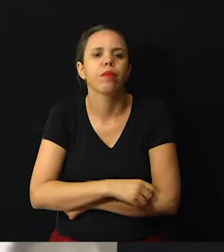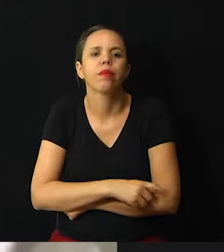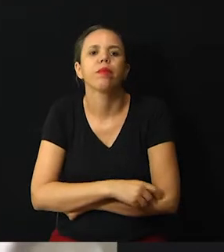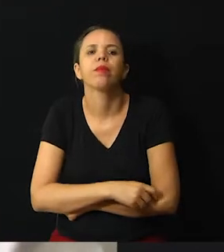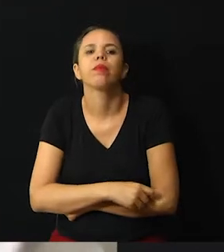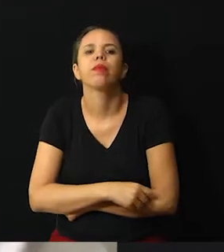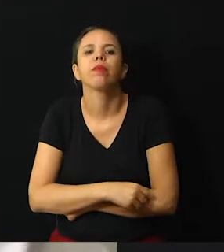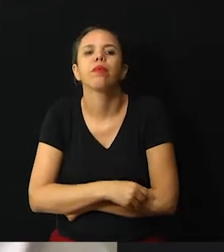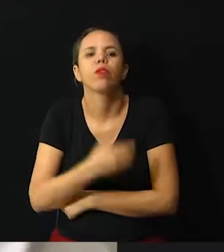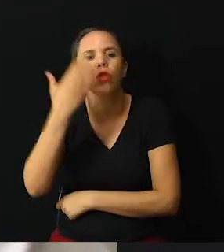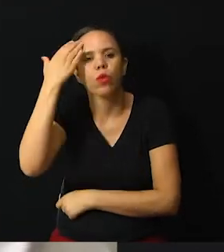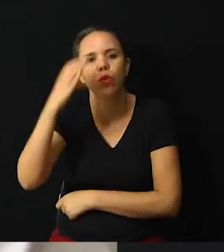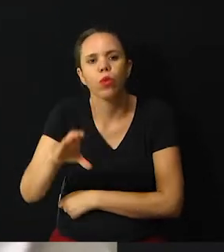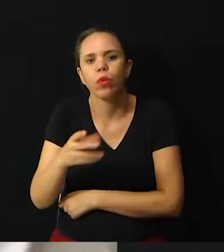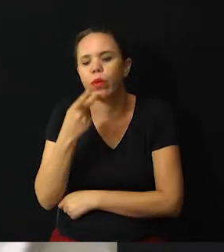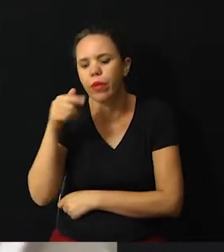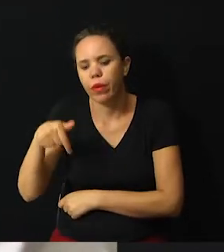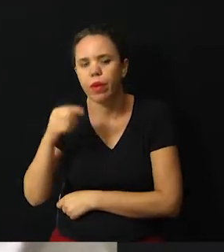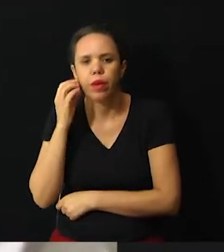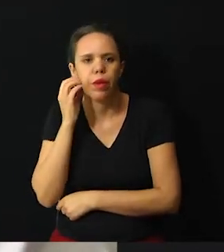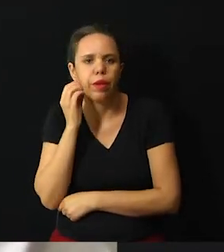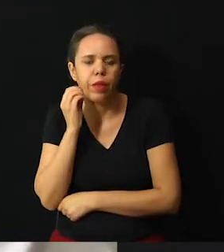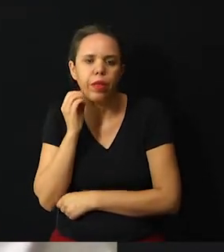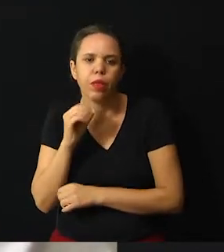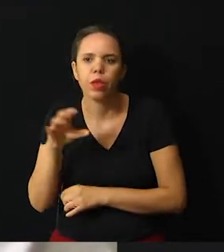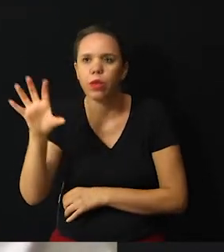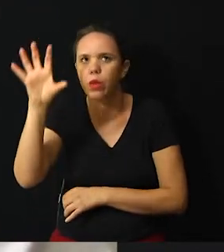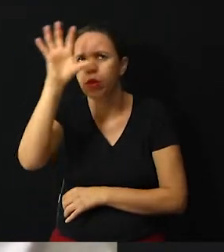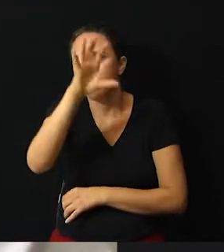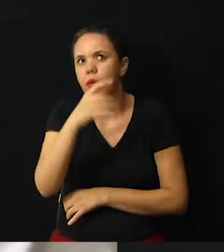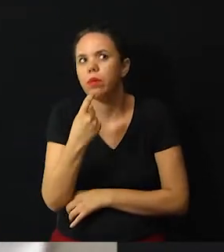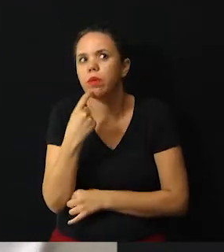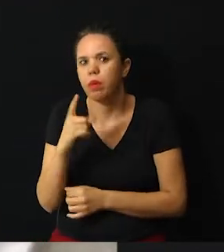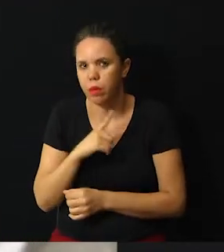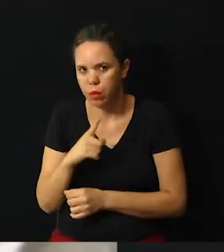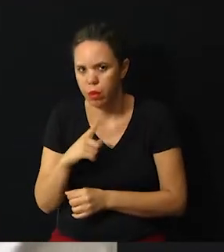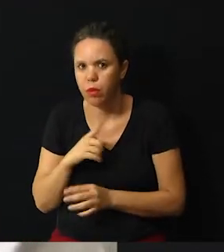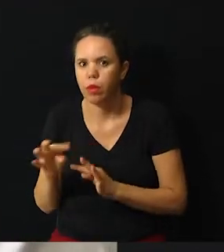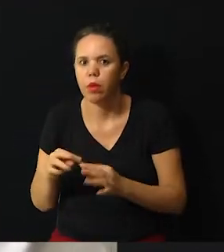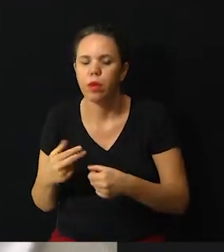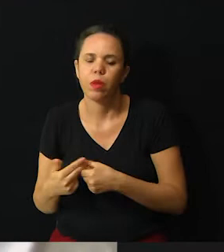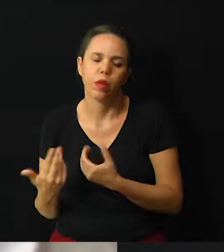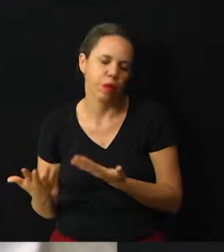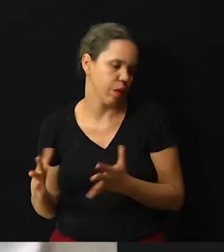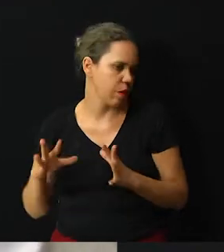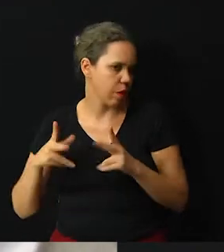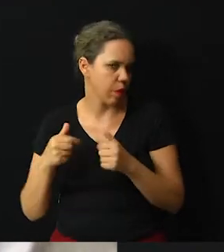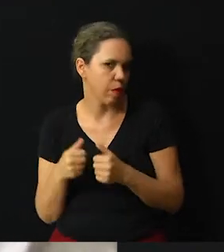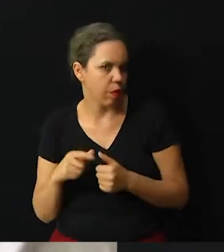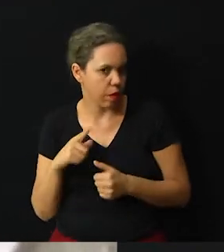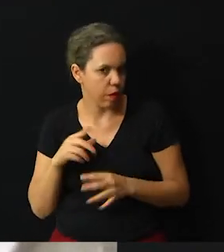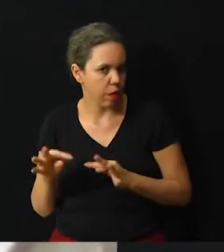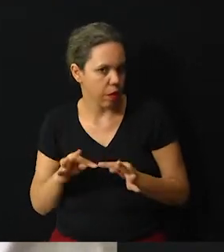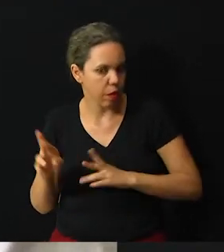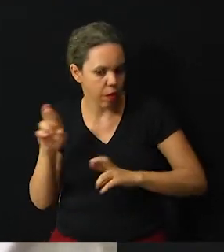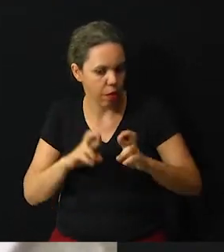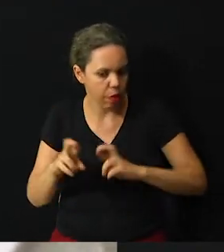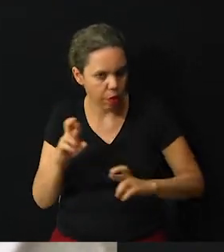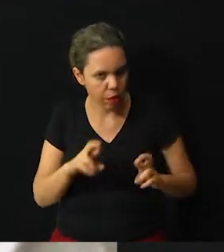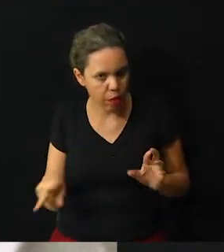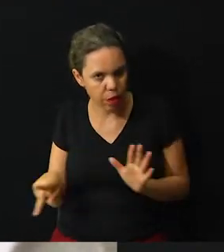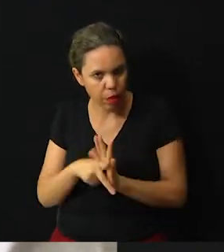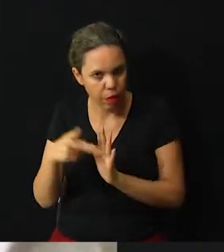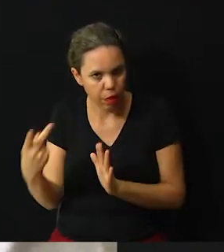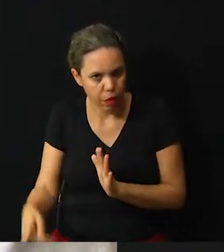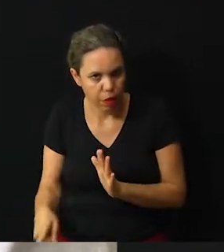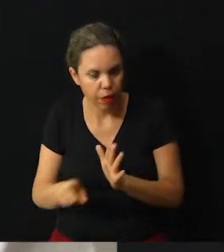terciários, assim como Curitiba, onde eu estou falando, todas as capitais, Campinas também tem, a Unicamp, aí tem, todos os hospitais têm os ambulatórios de lúpus